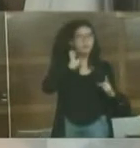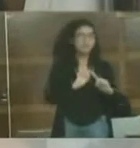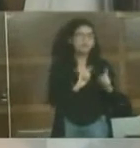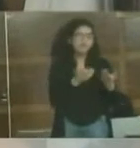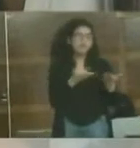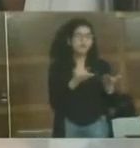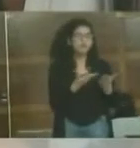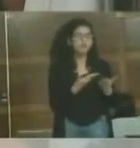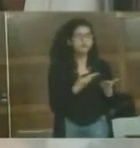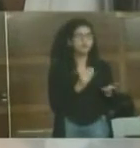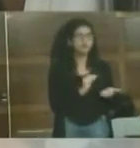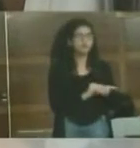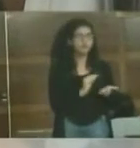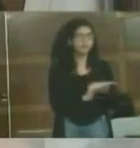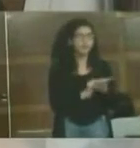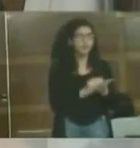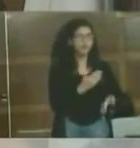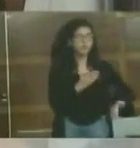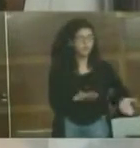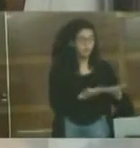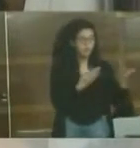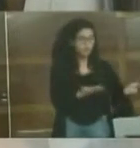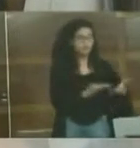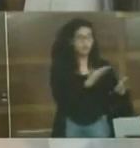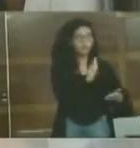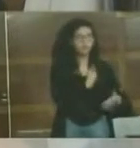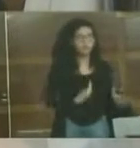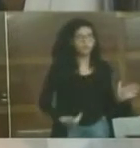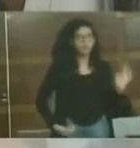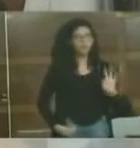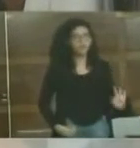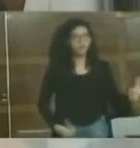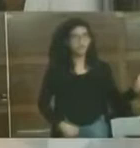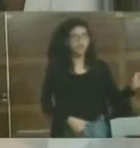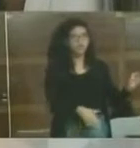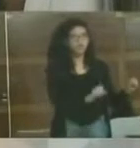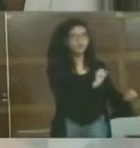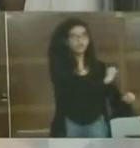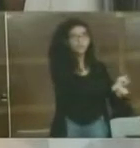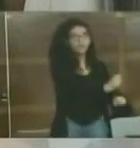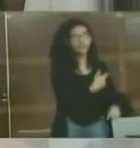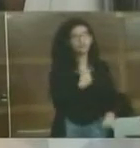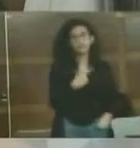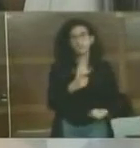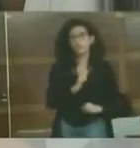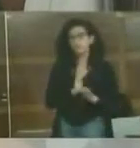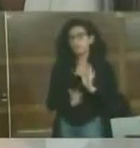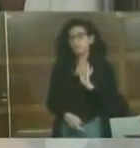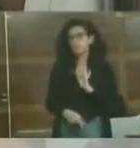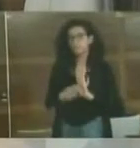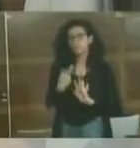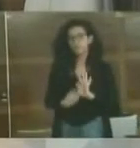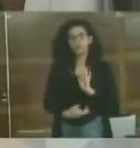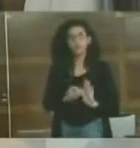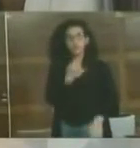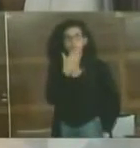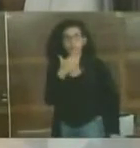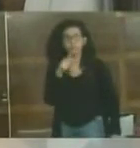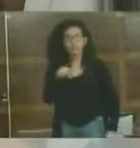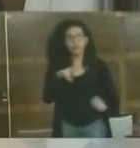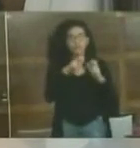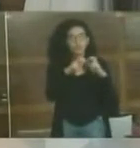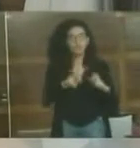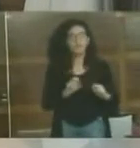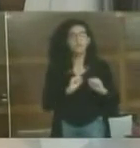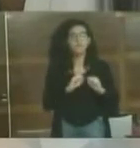falta de investimento do governo federal, ela foi desativada. Eu estou com um projeto bom, vou trazer para essa casa, para que a gente